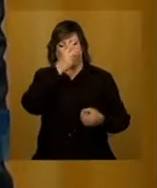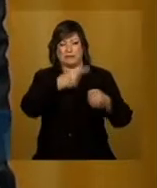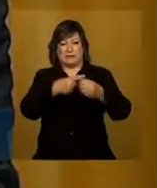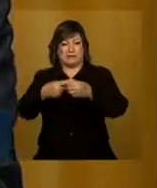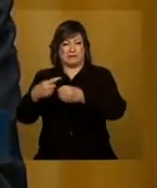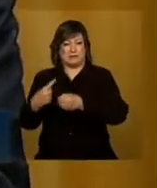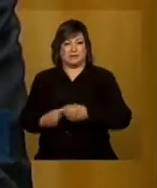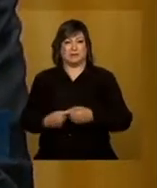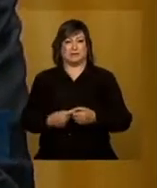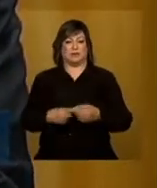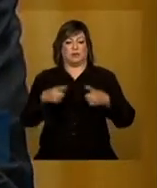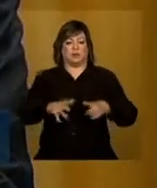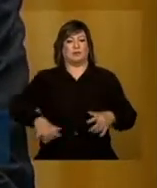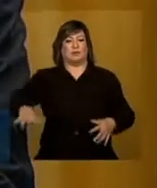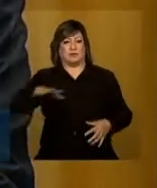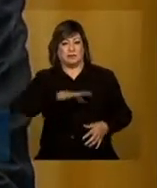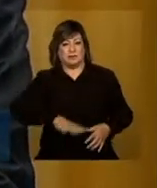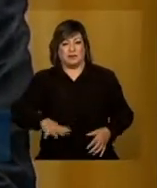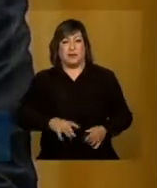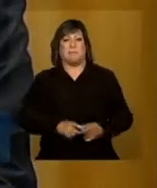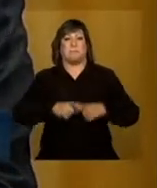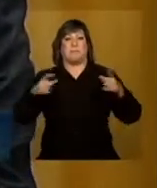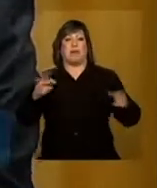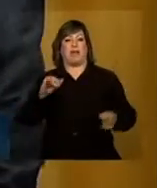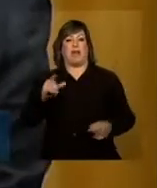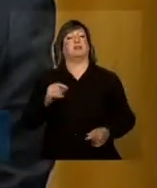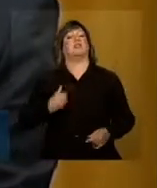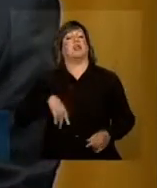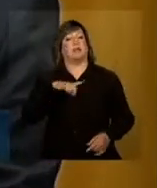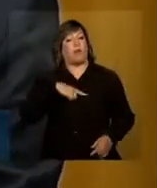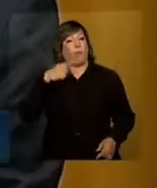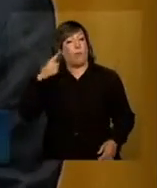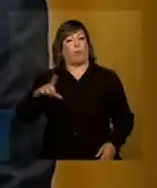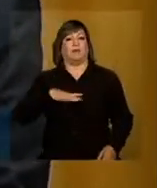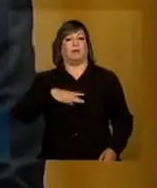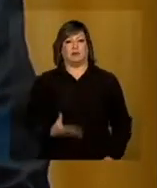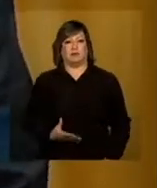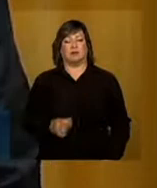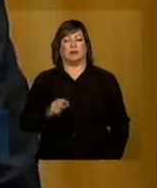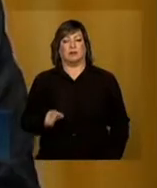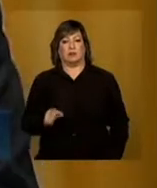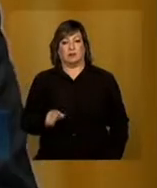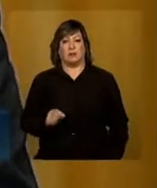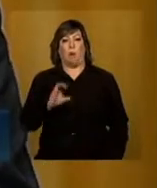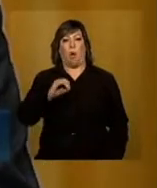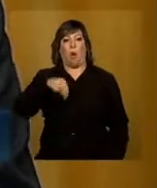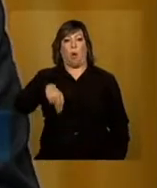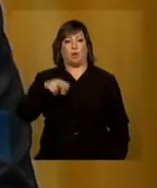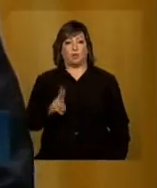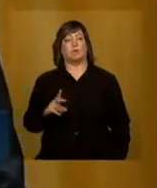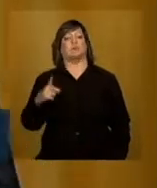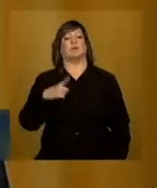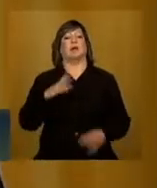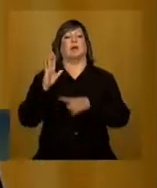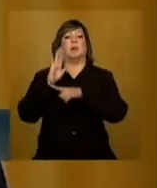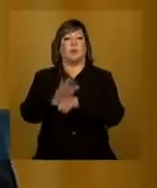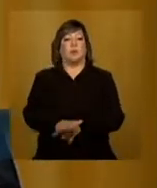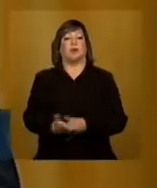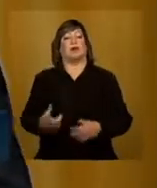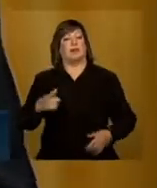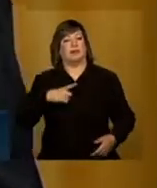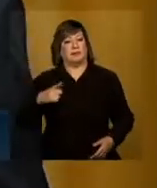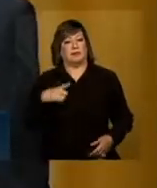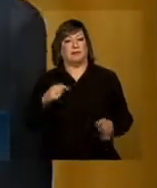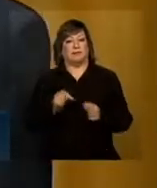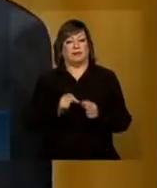e bairros com maior taxa, nós temos um outro desafio que a ONU tem apoiado e está levando